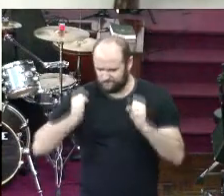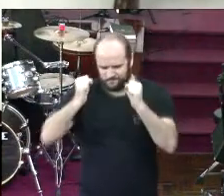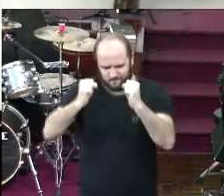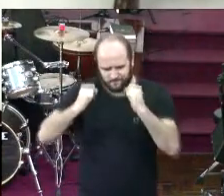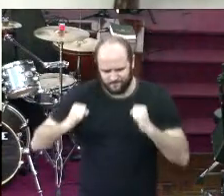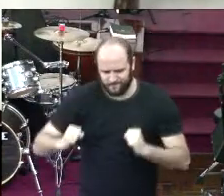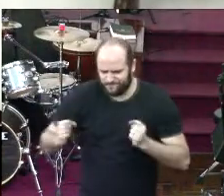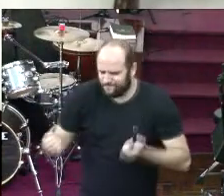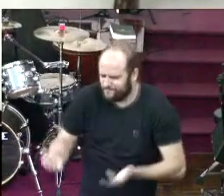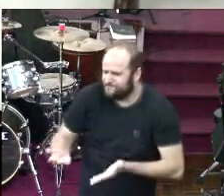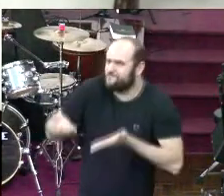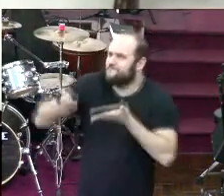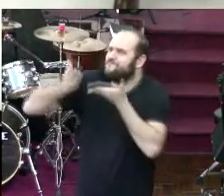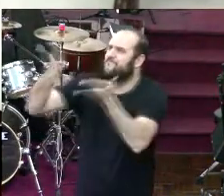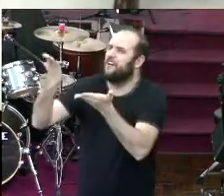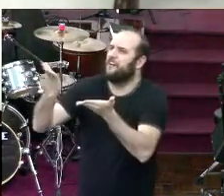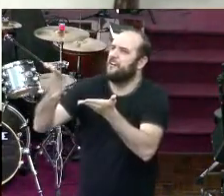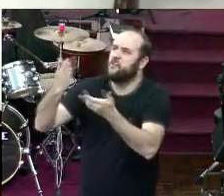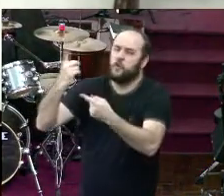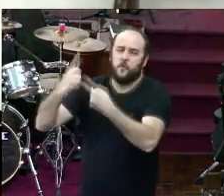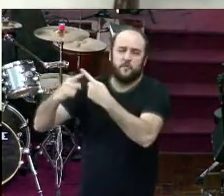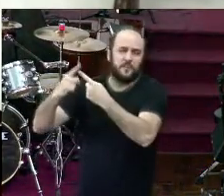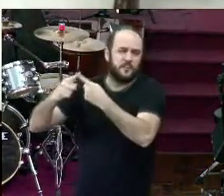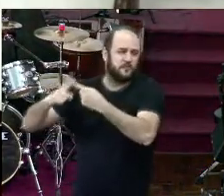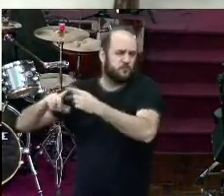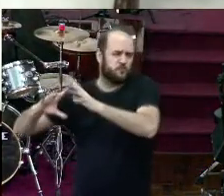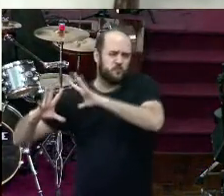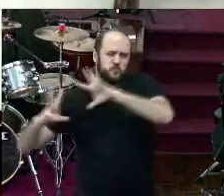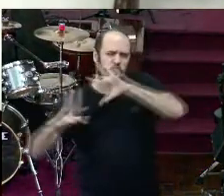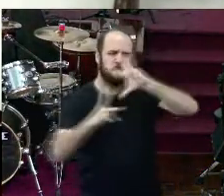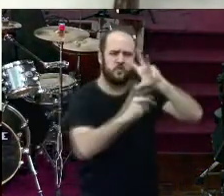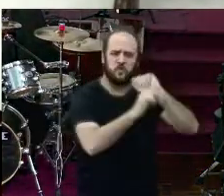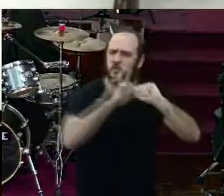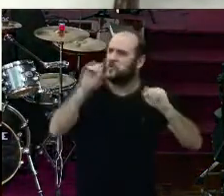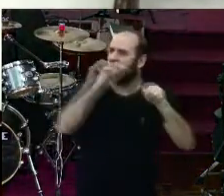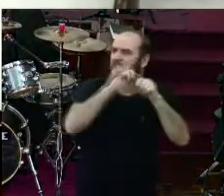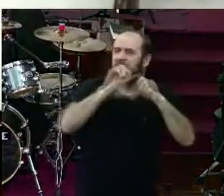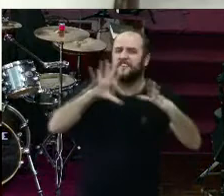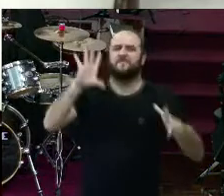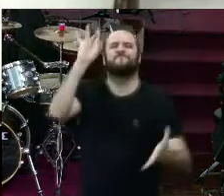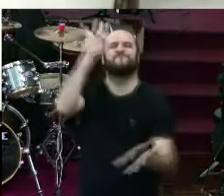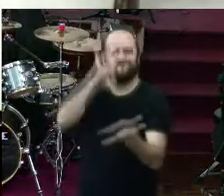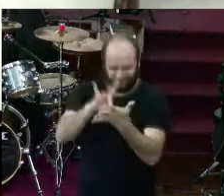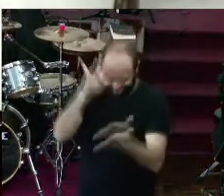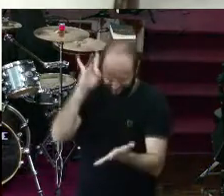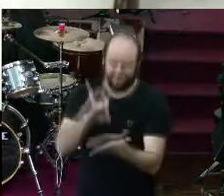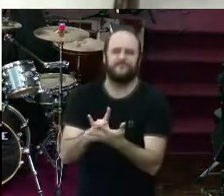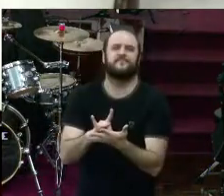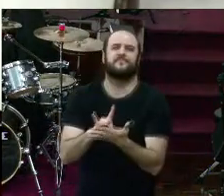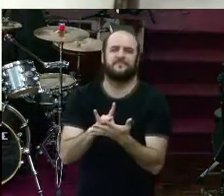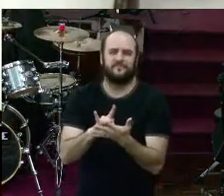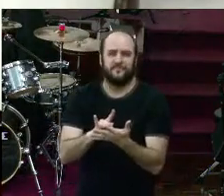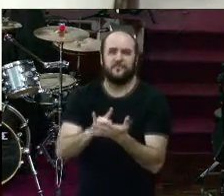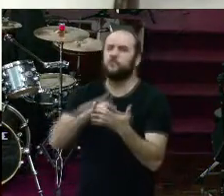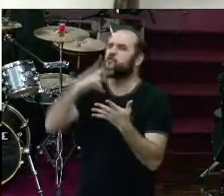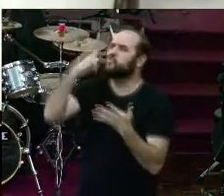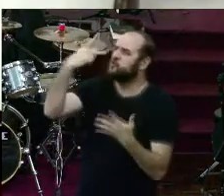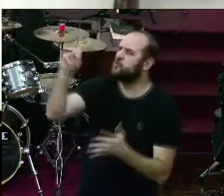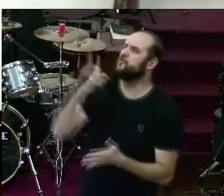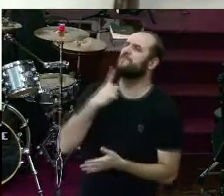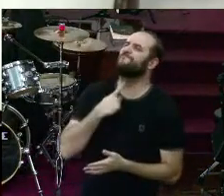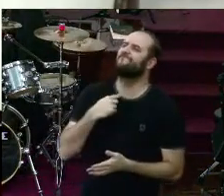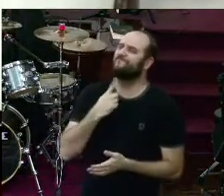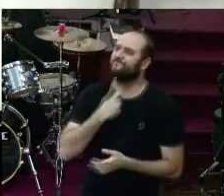poder, porque todas as coisas Tu criaste, sim, por causa da Tua